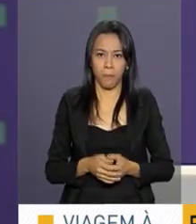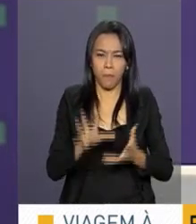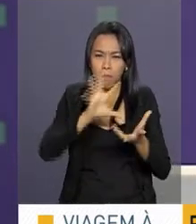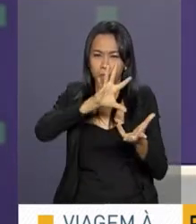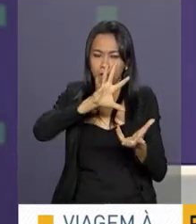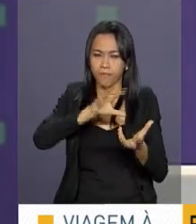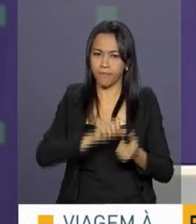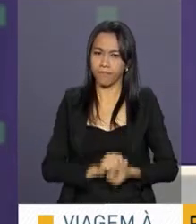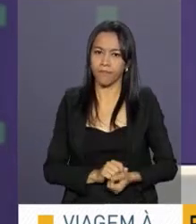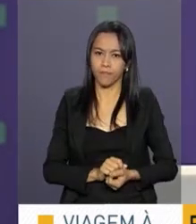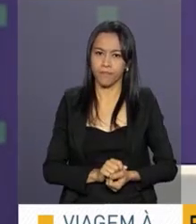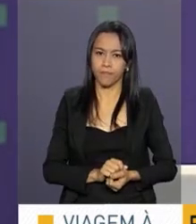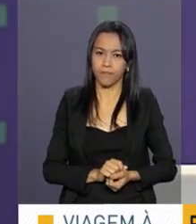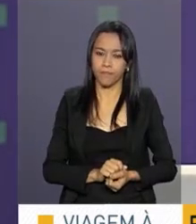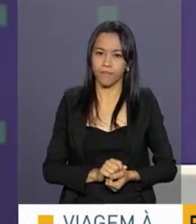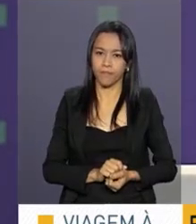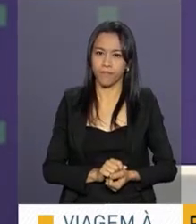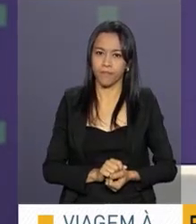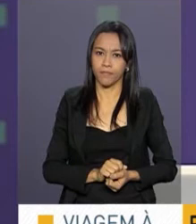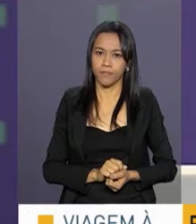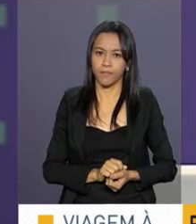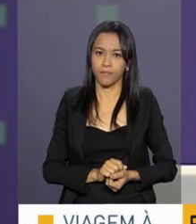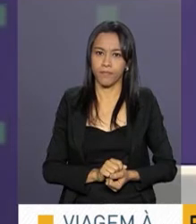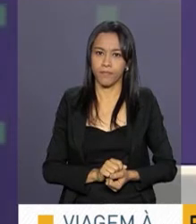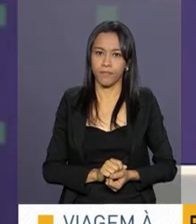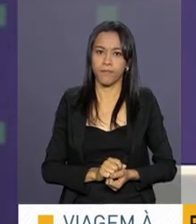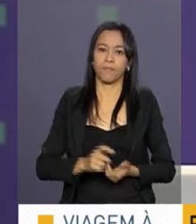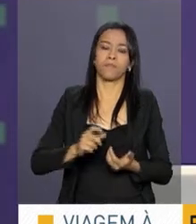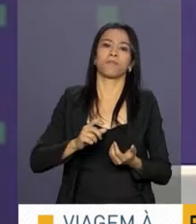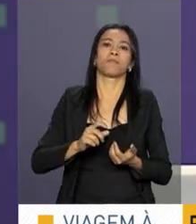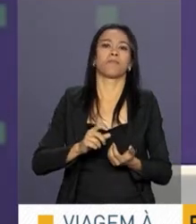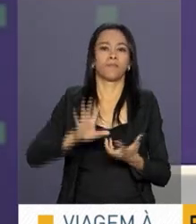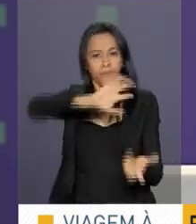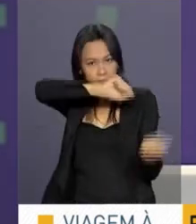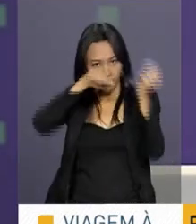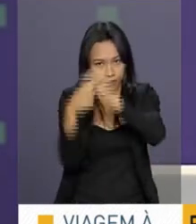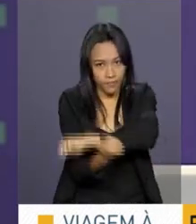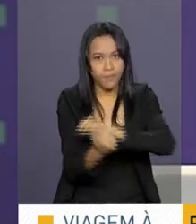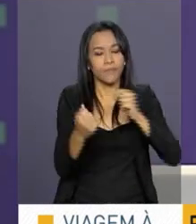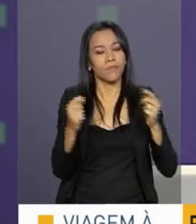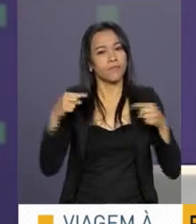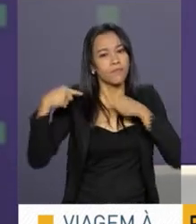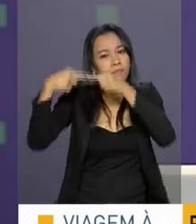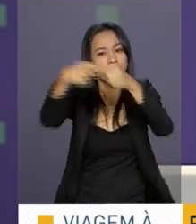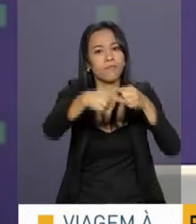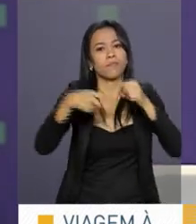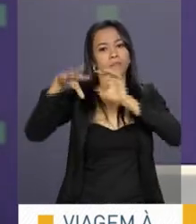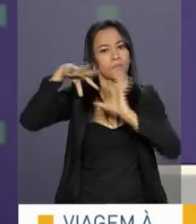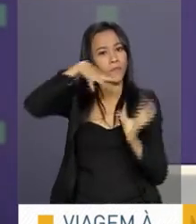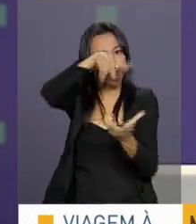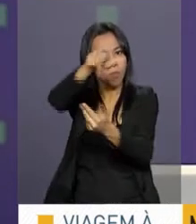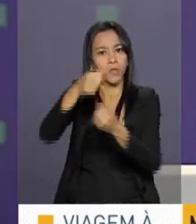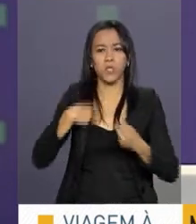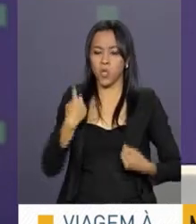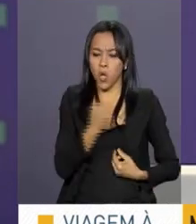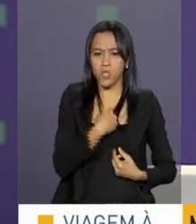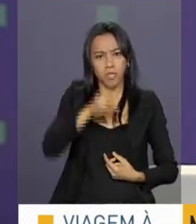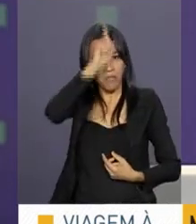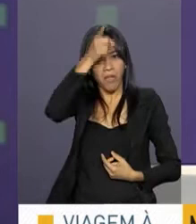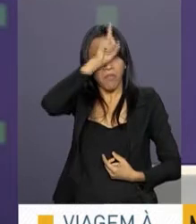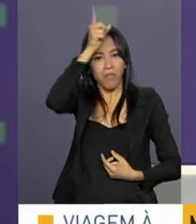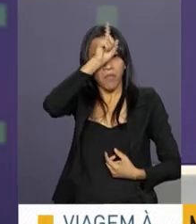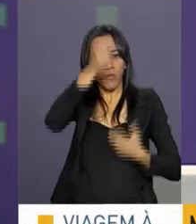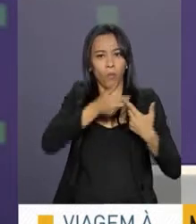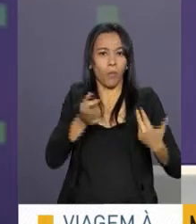uma modelagem mais vinculada com aquilo que se pratica no mundo. Não inventamos nada e hoje conseguimos